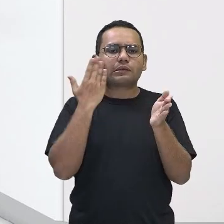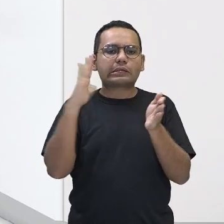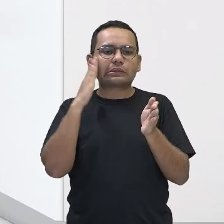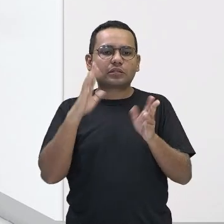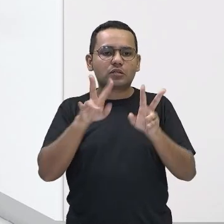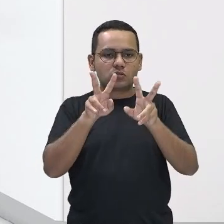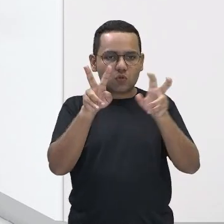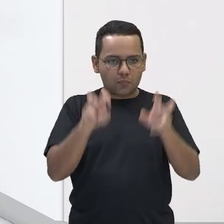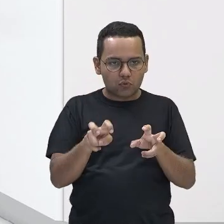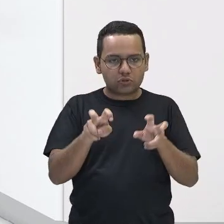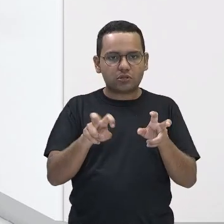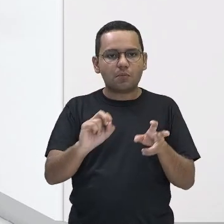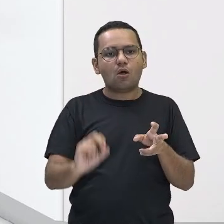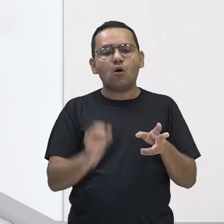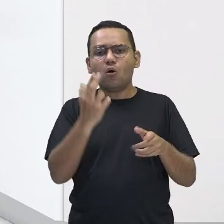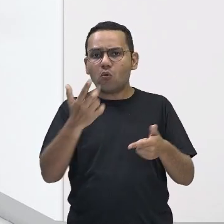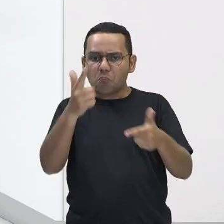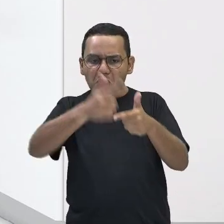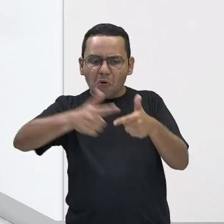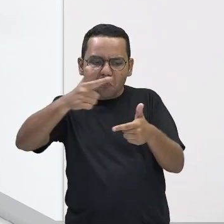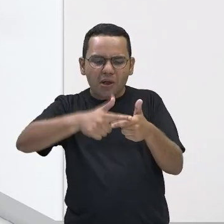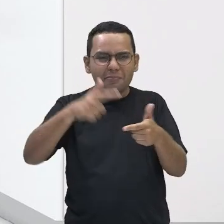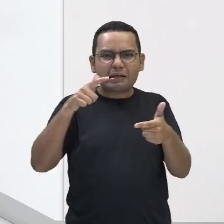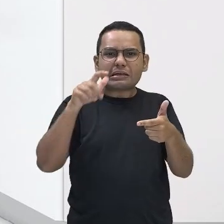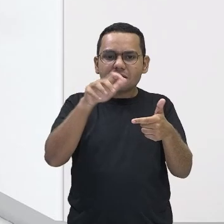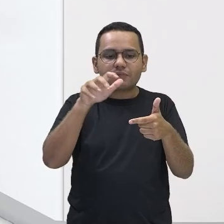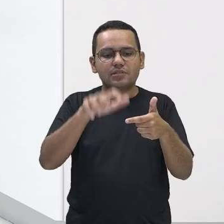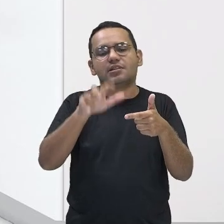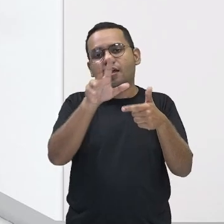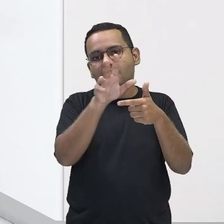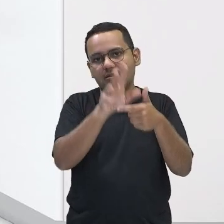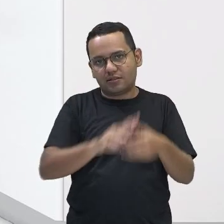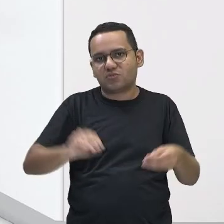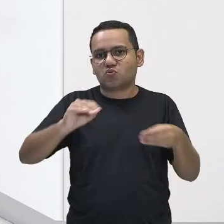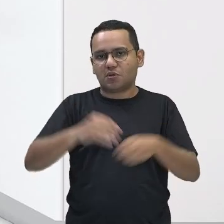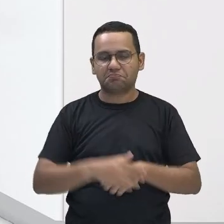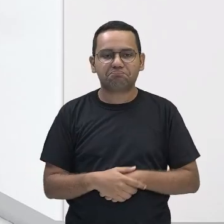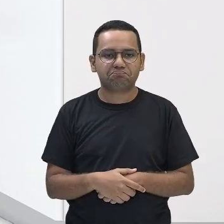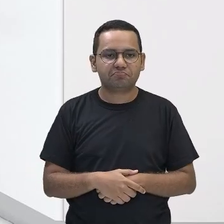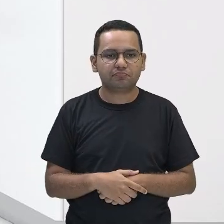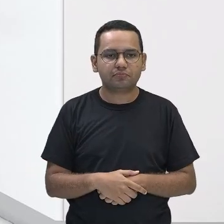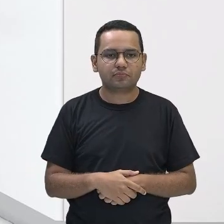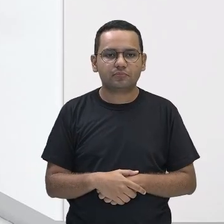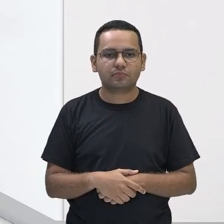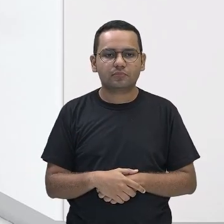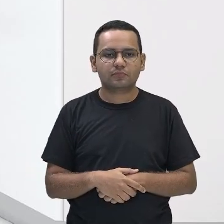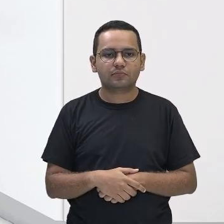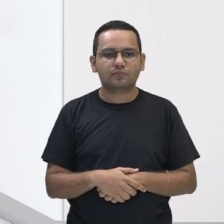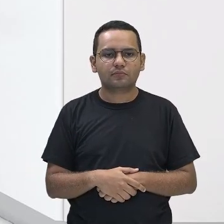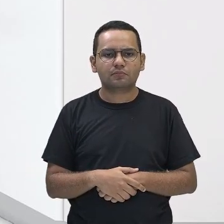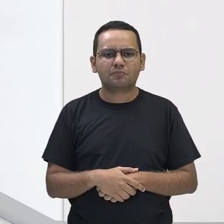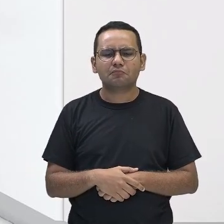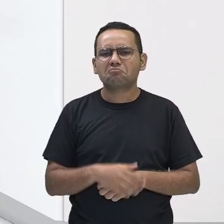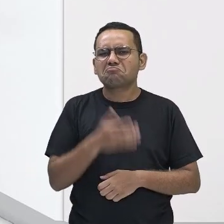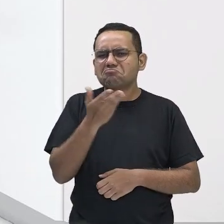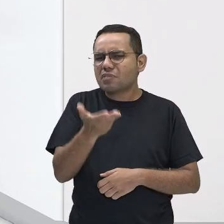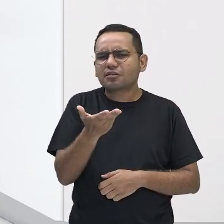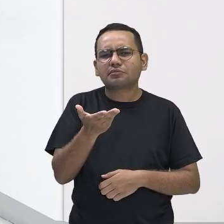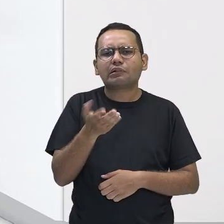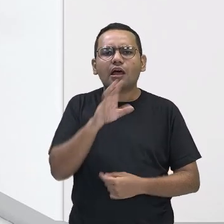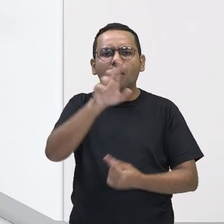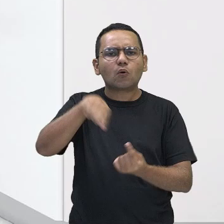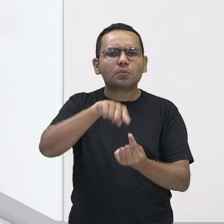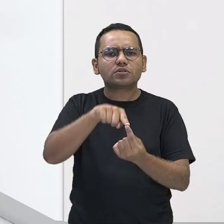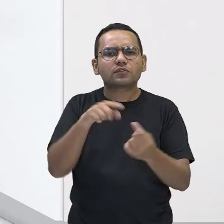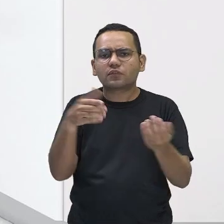um assunto ou resolver um problema. O objetivo é obter conhecimento sobre